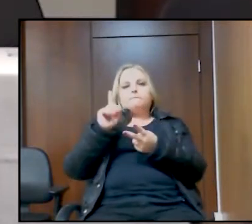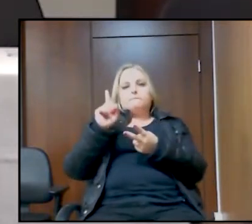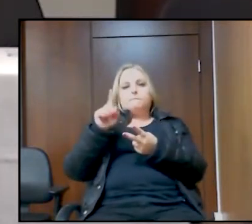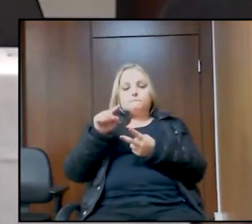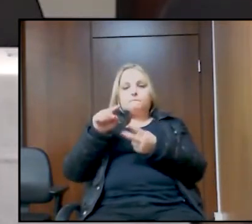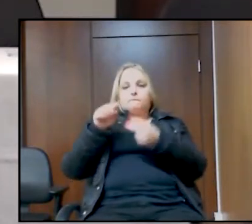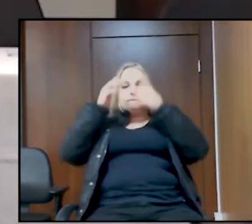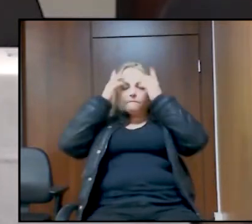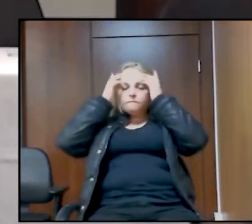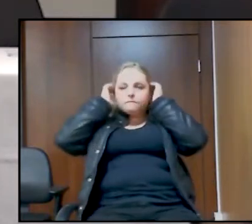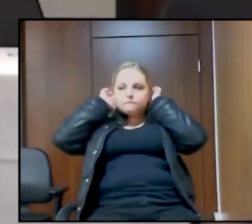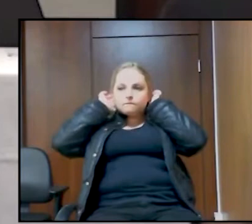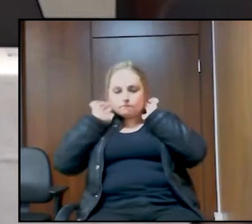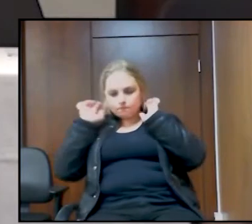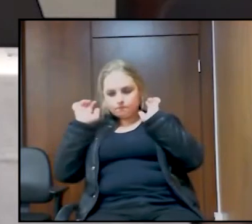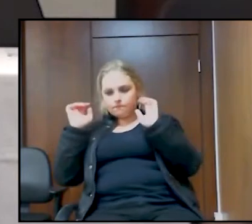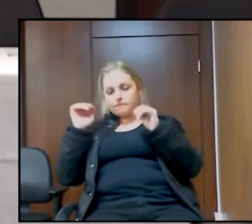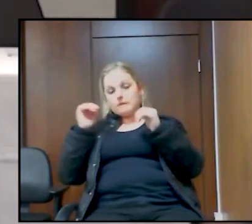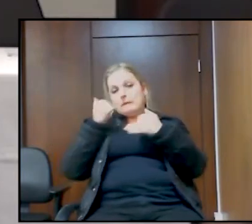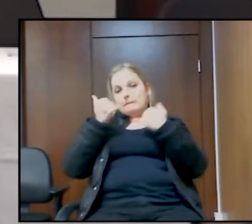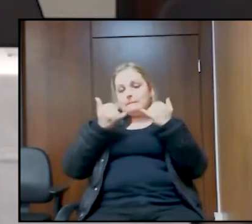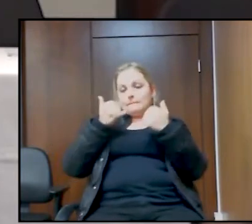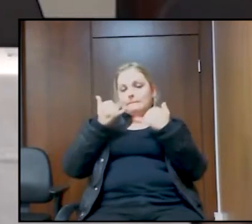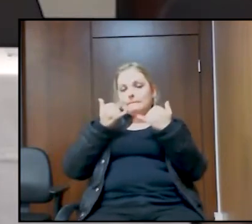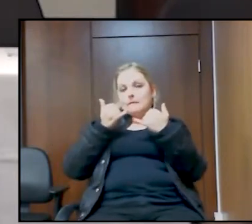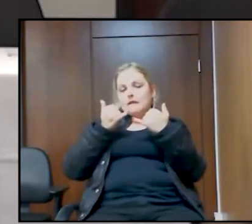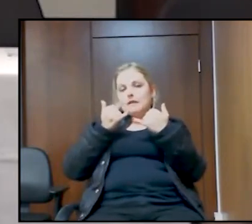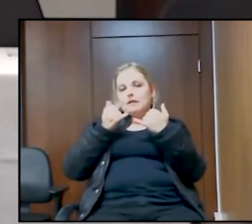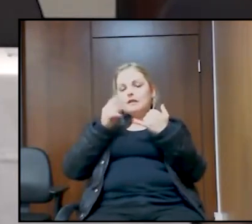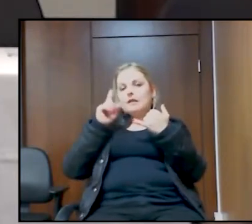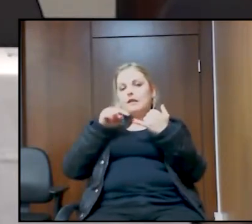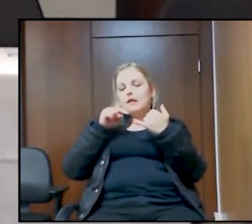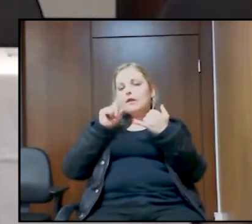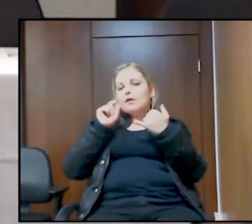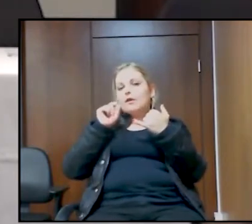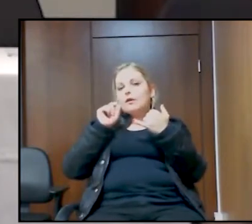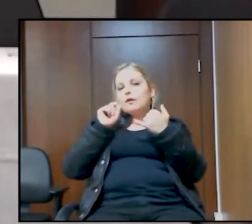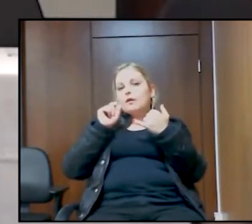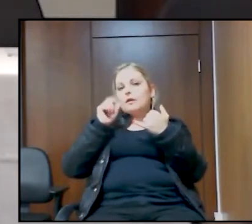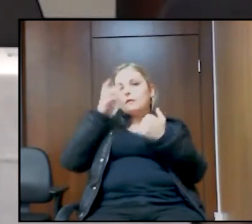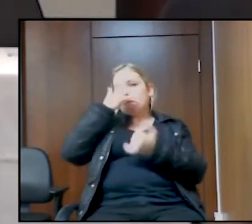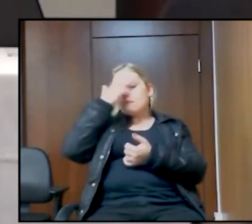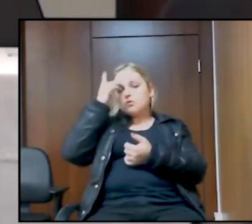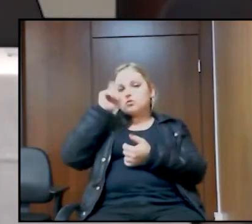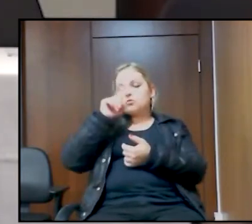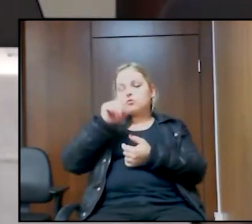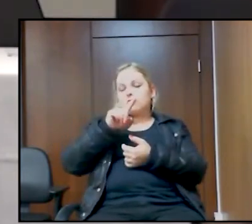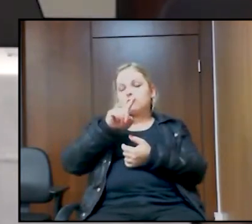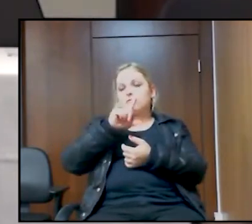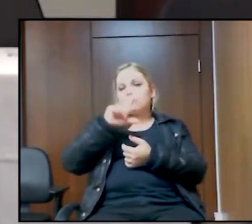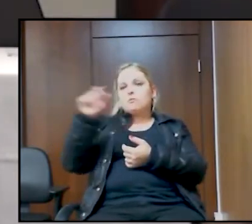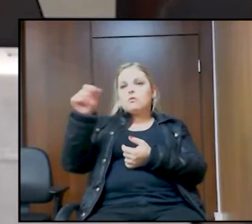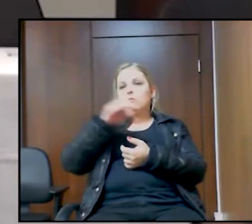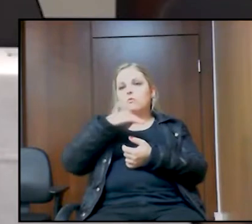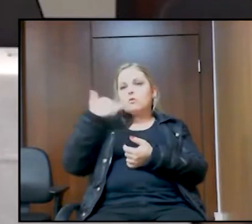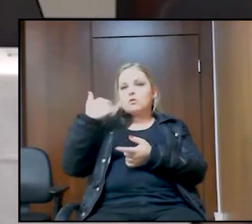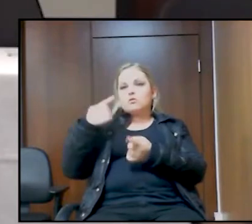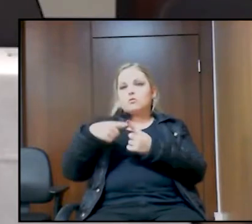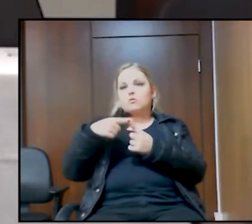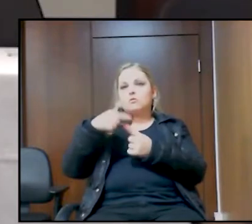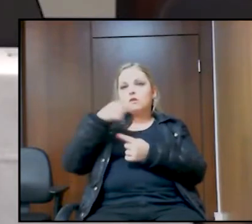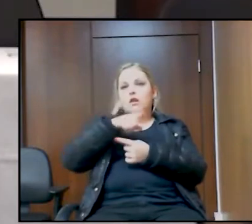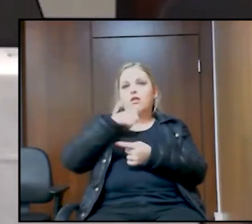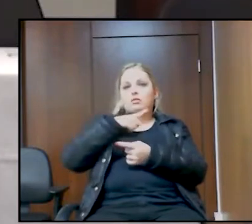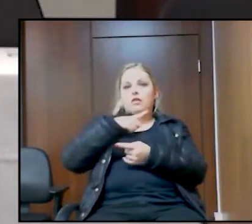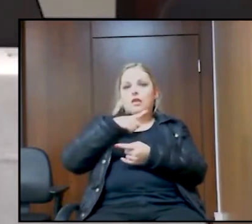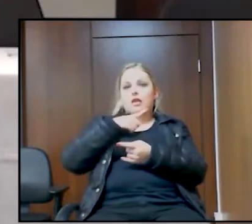permitam-me dizer assim, uma brincadeira de humor negro, que as pessoas não saem de lá nem mortas, porque essa instituição tem um cemitério